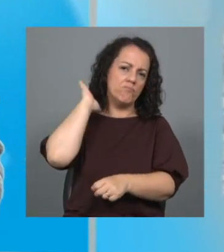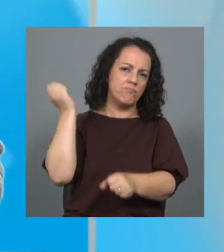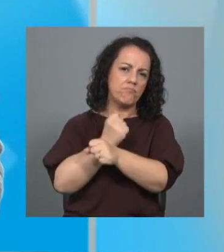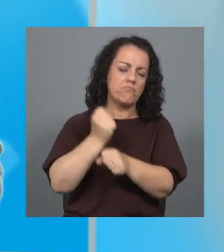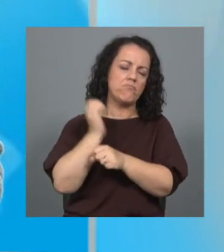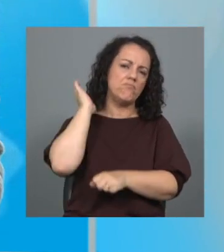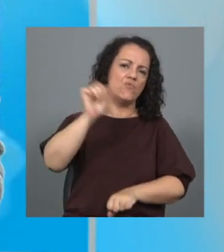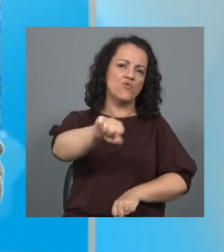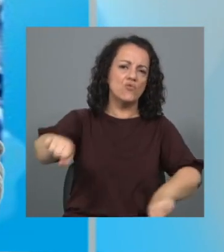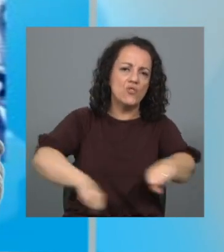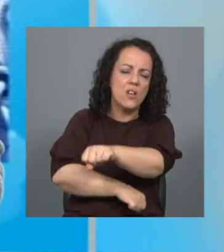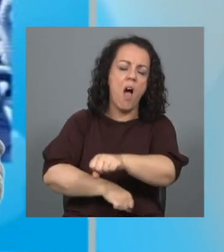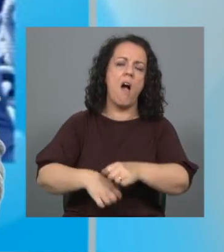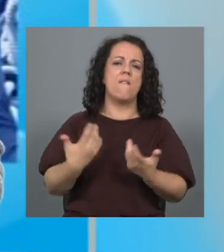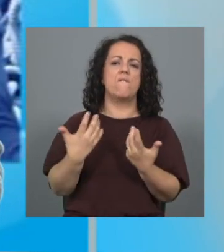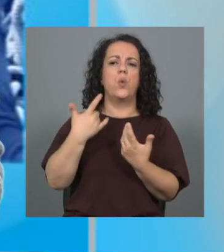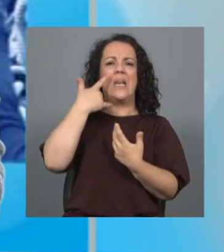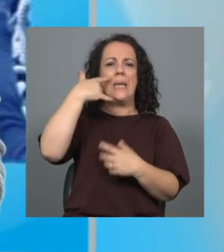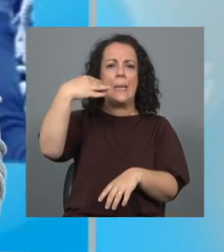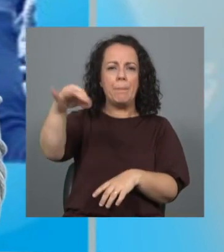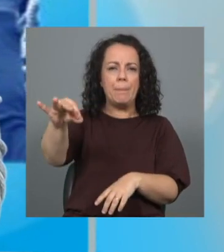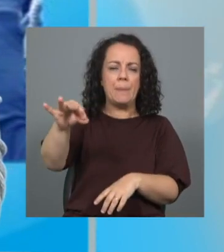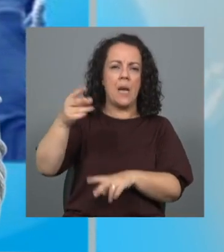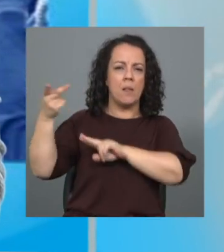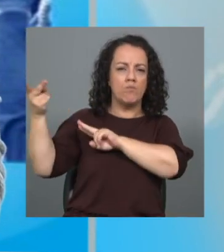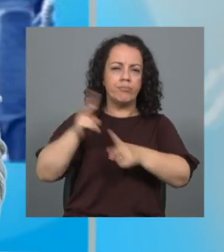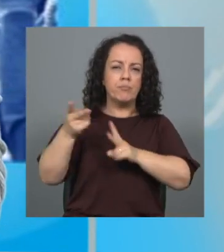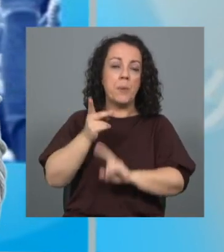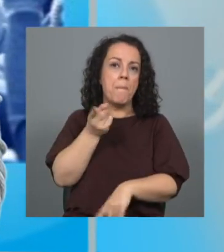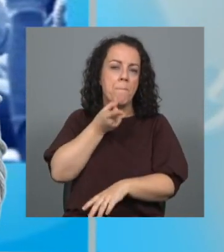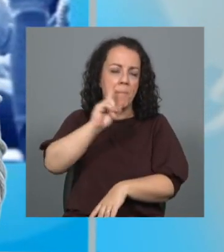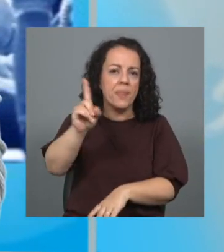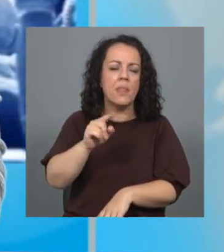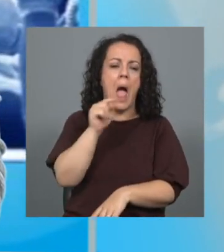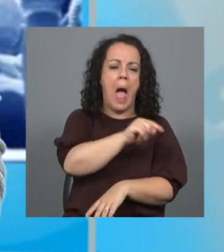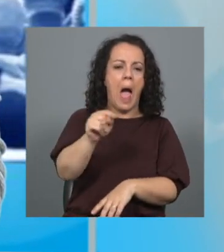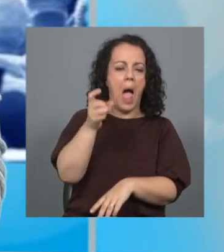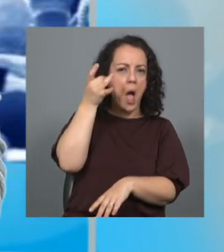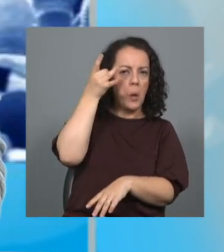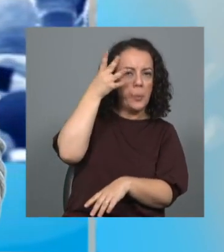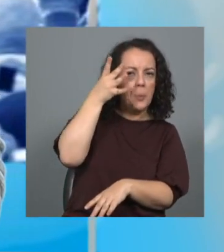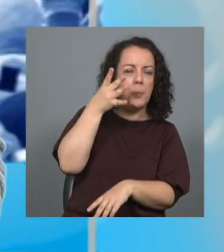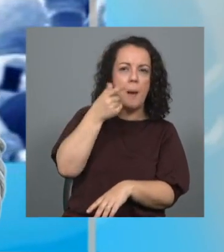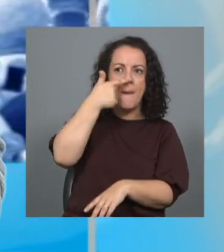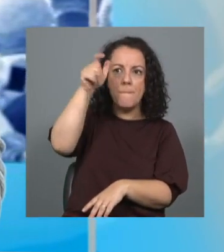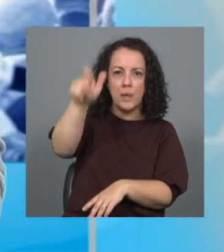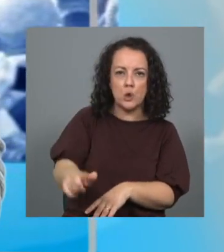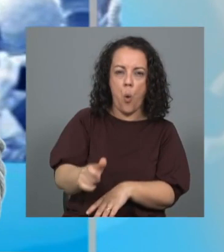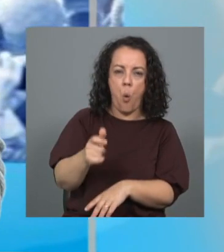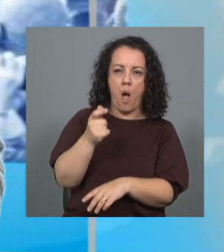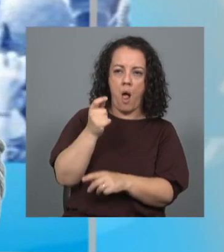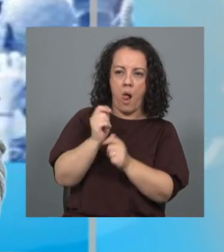imigração ilegal e de redes de tráfico de pessoas. A questão é, só deram por isso